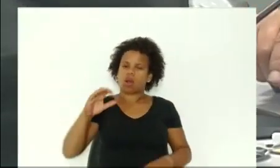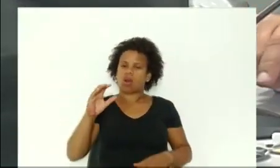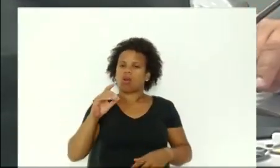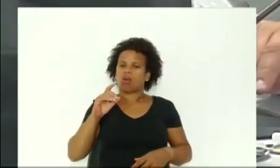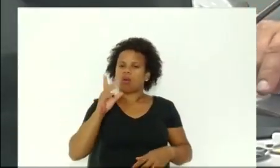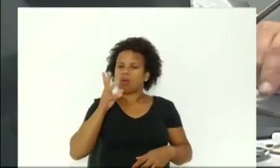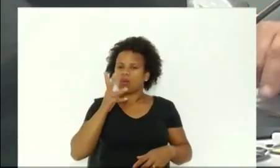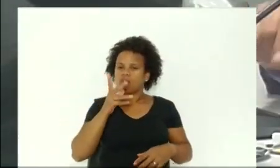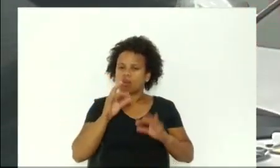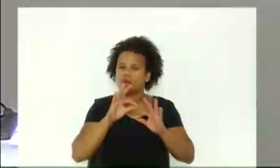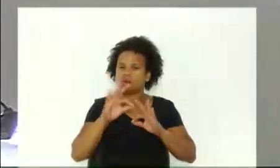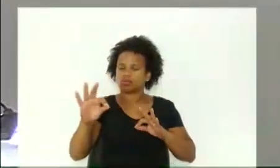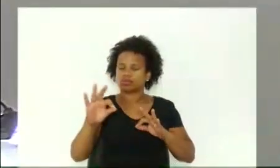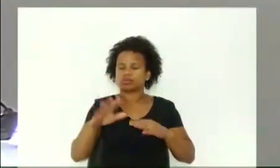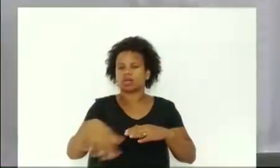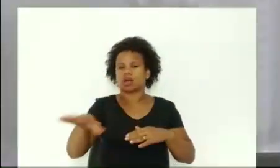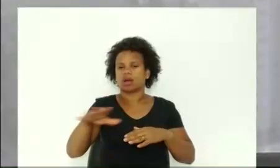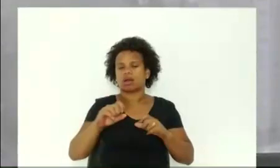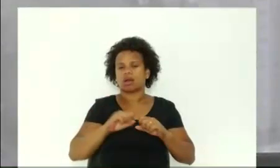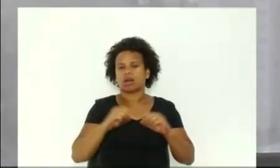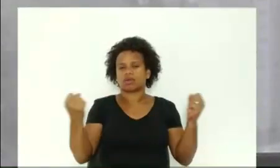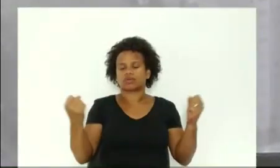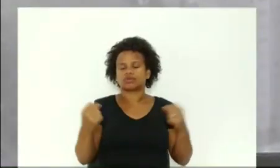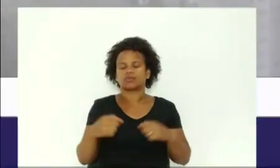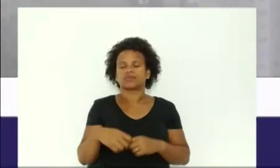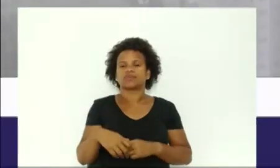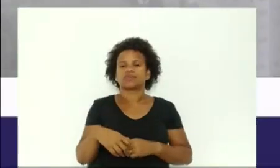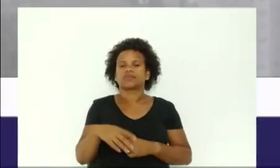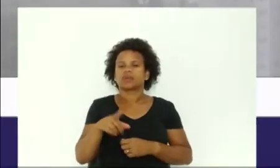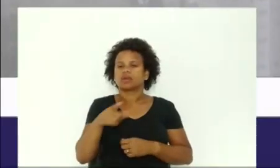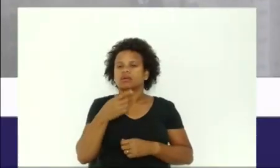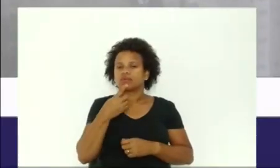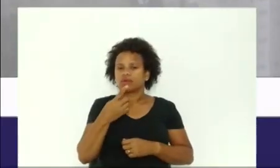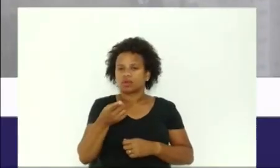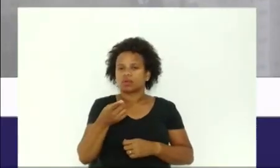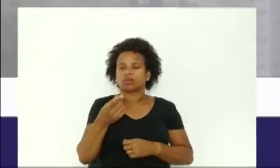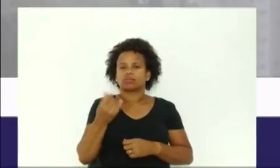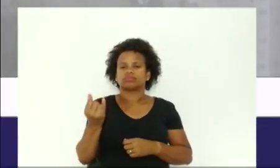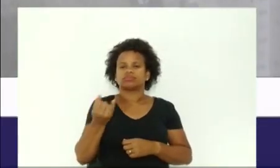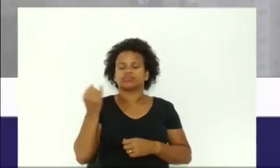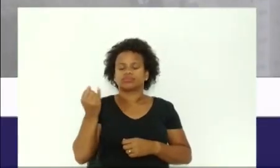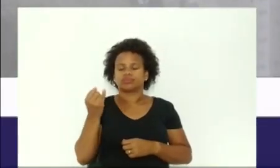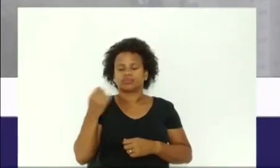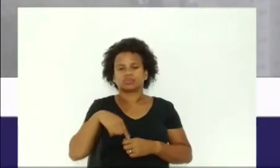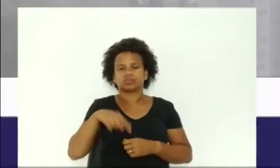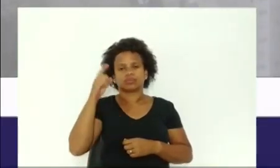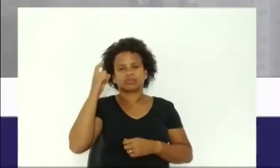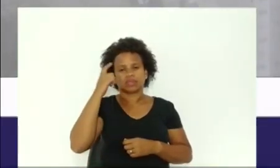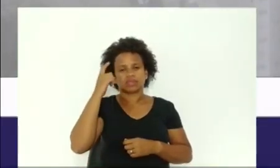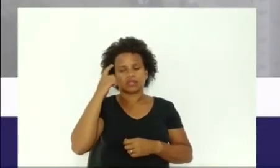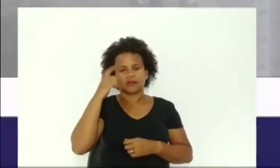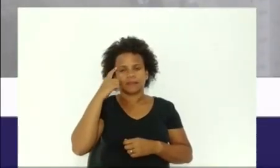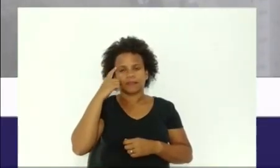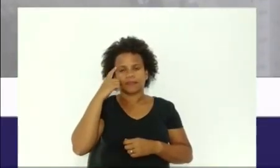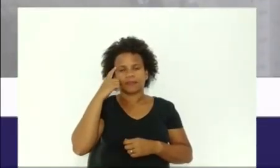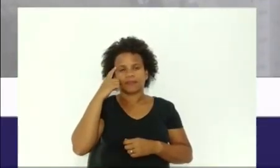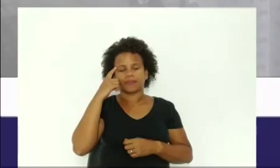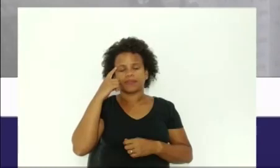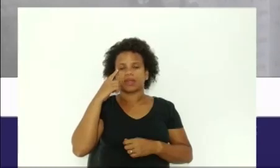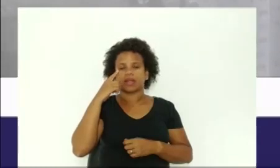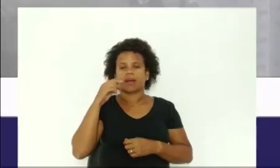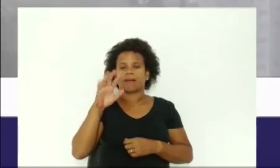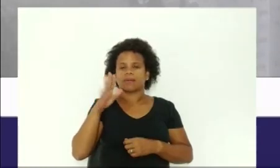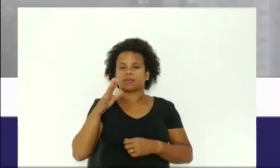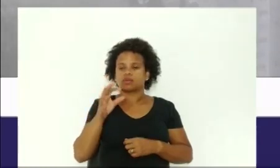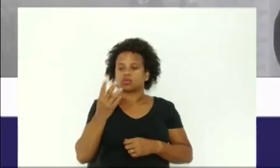grande. Muito obrigado, vereador. Observação muito válida. Realmente, quando nós pensamos numa gleba de mais de 2 mil metros,